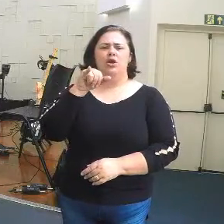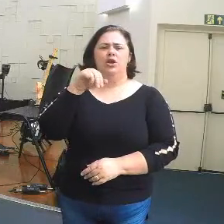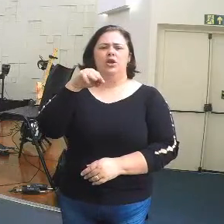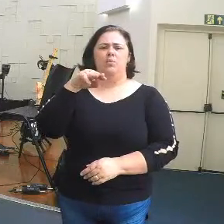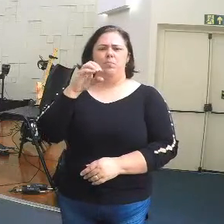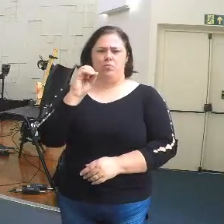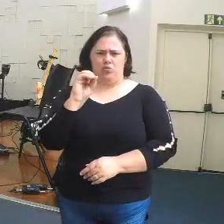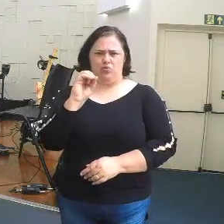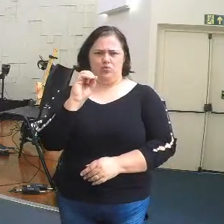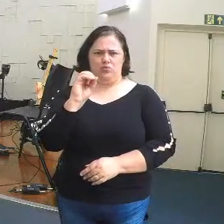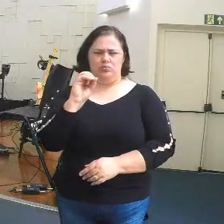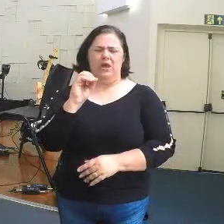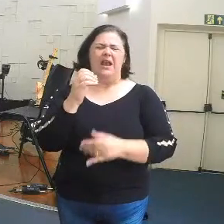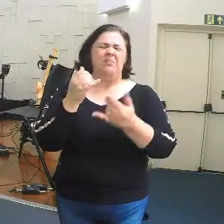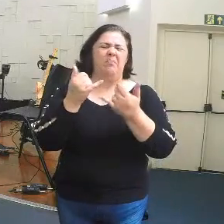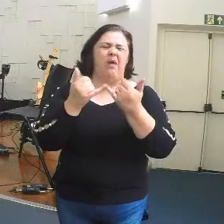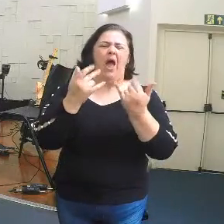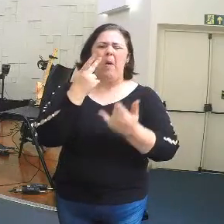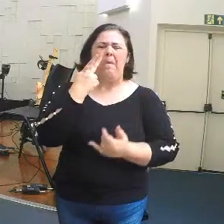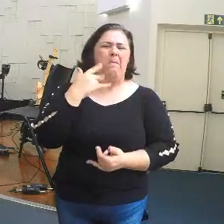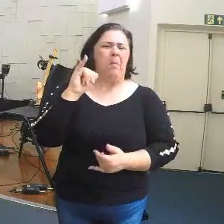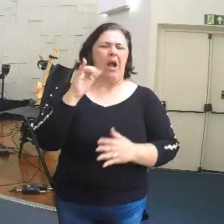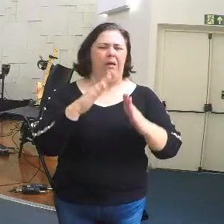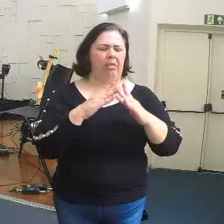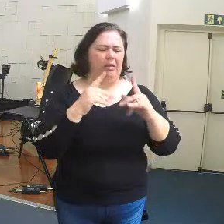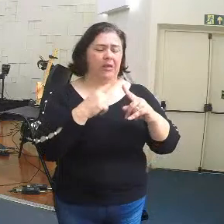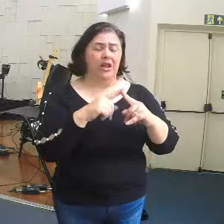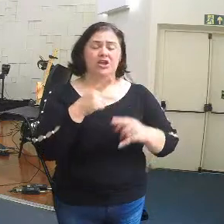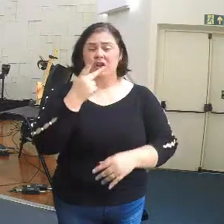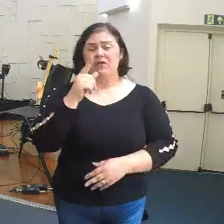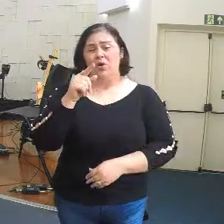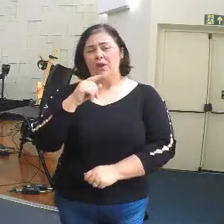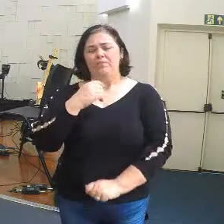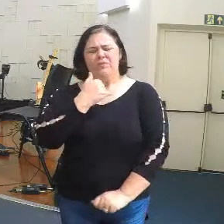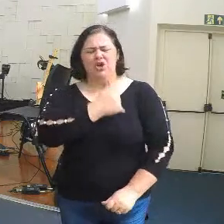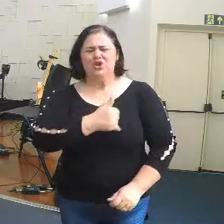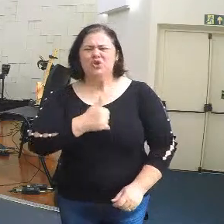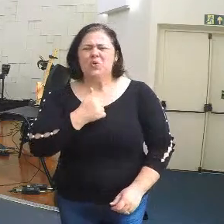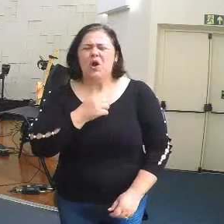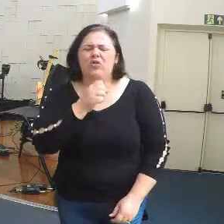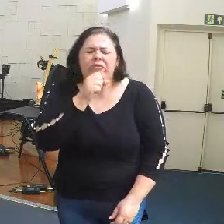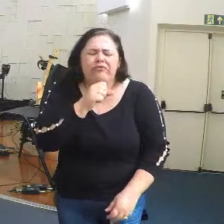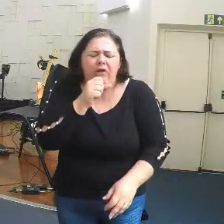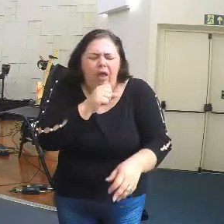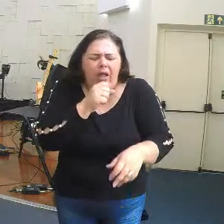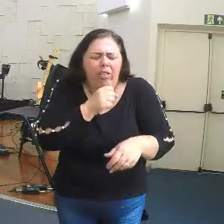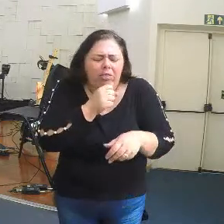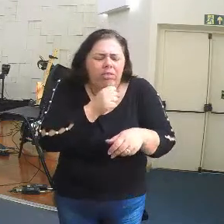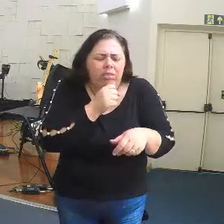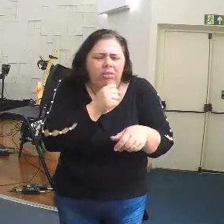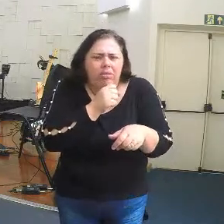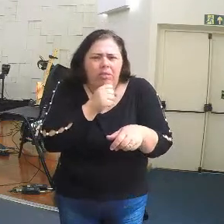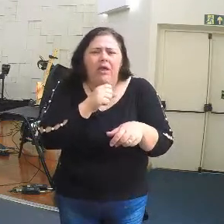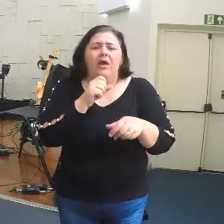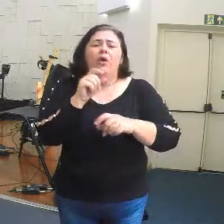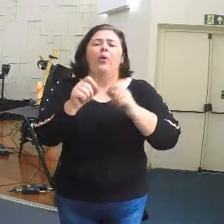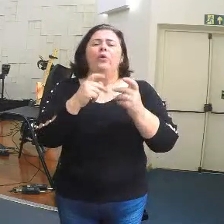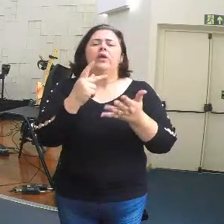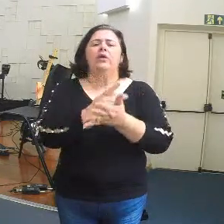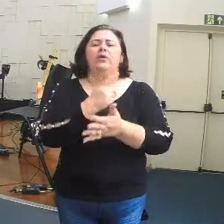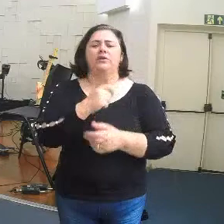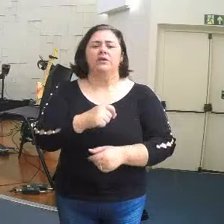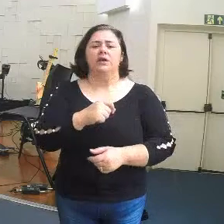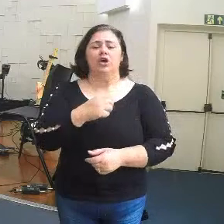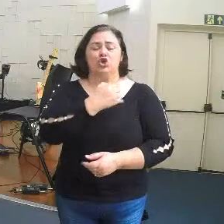disse que João, já bem velhinho, já quando não conseguia mais pregar, ele repetia apenas